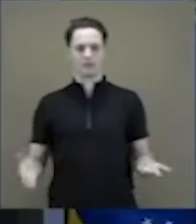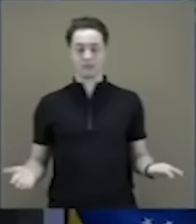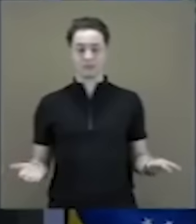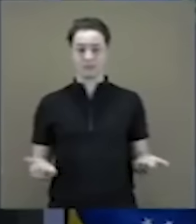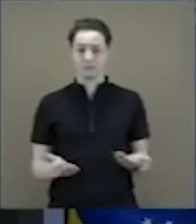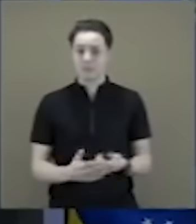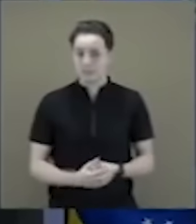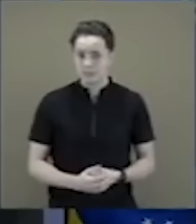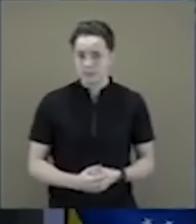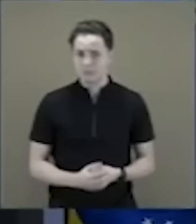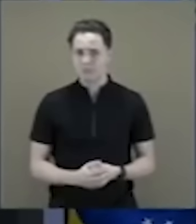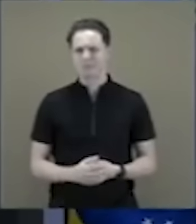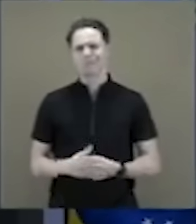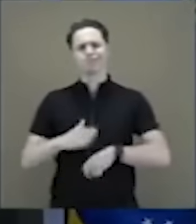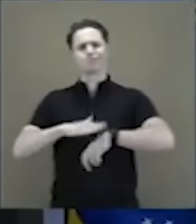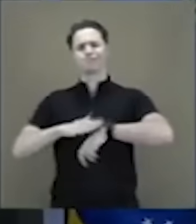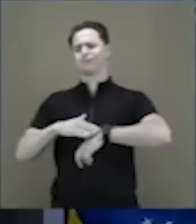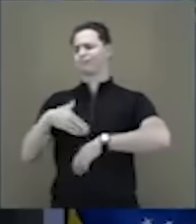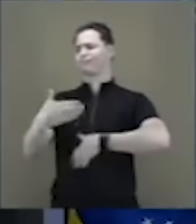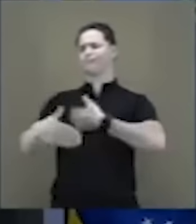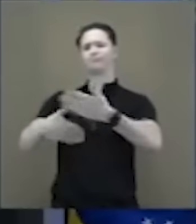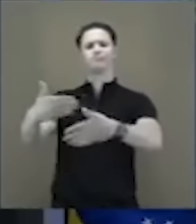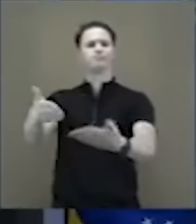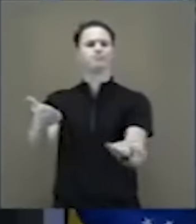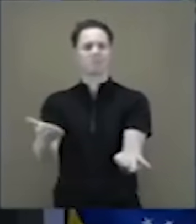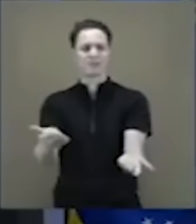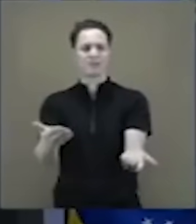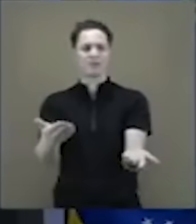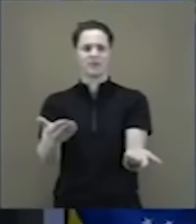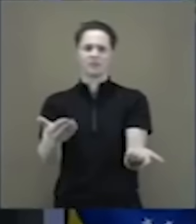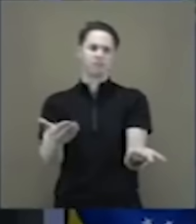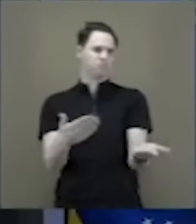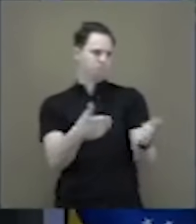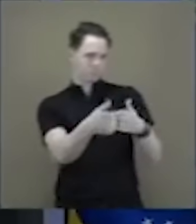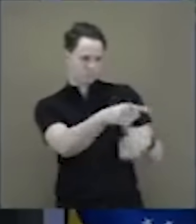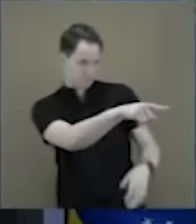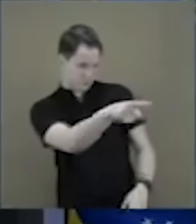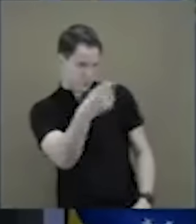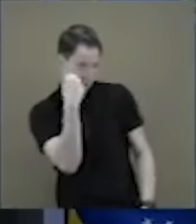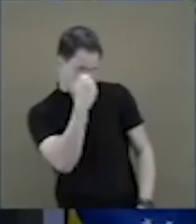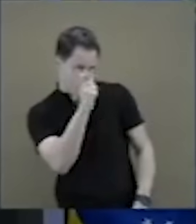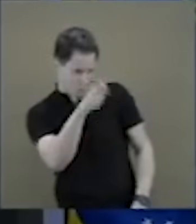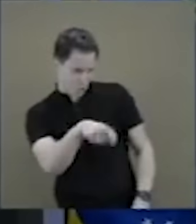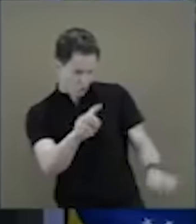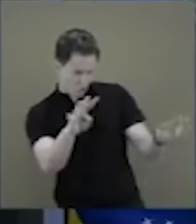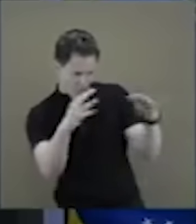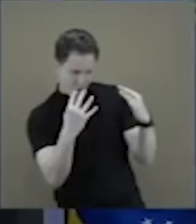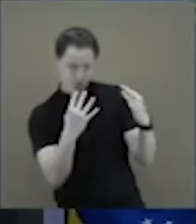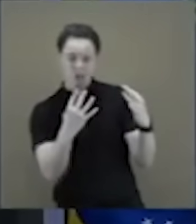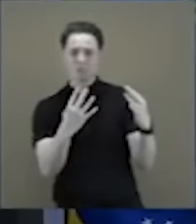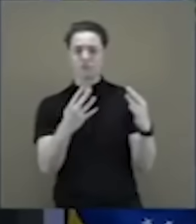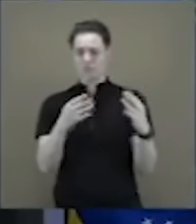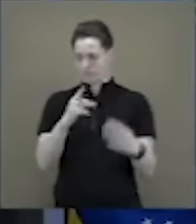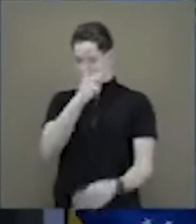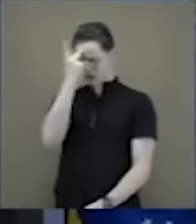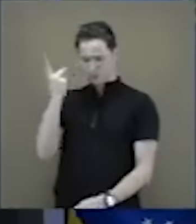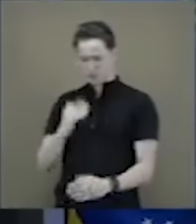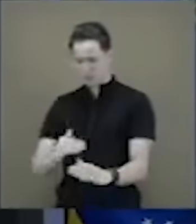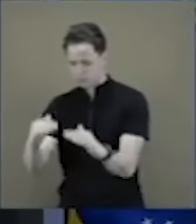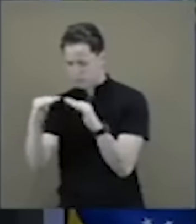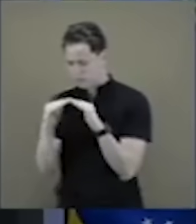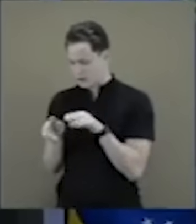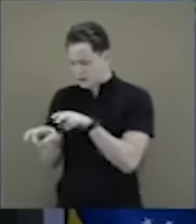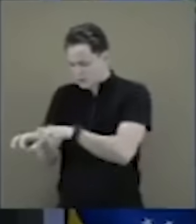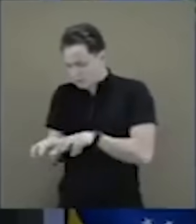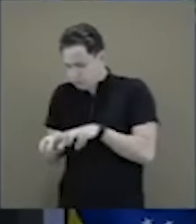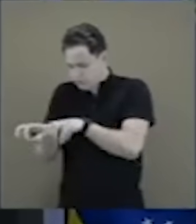Daqui a pouco, senhor presidente, alguém, senador Exalci, senador Rogério Marinho, que está lá e que